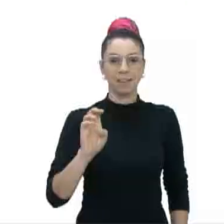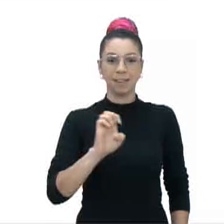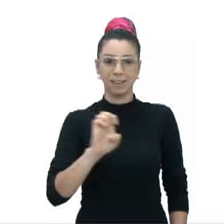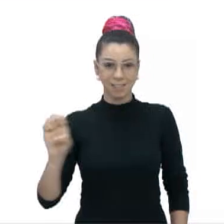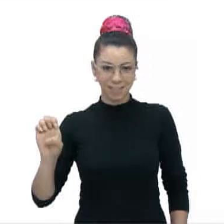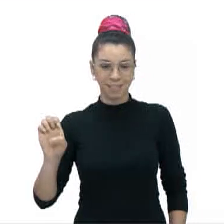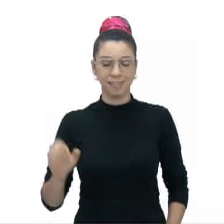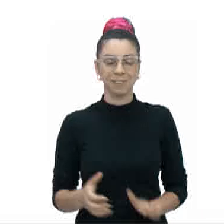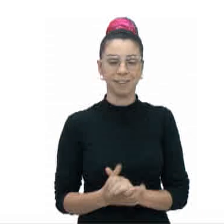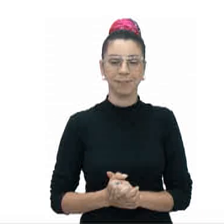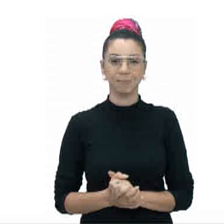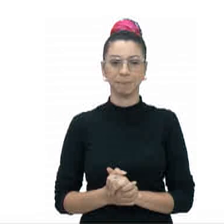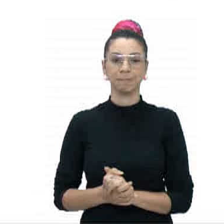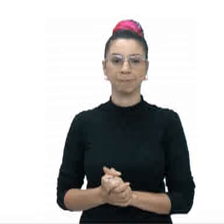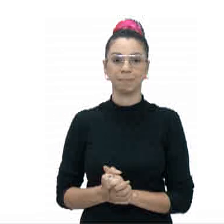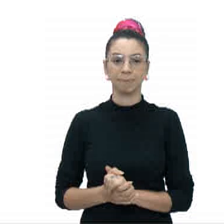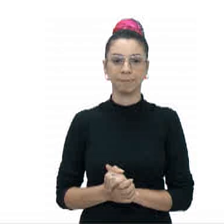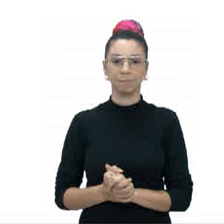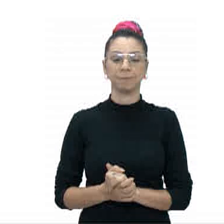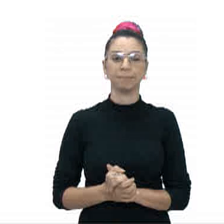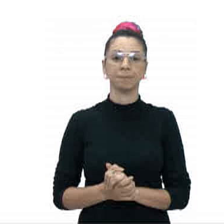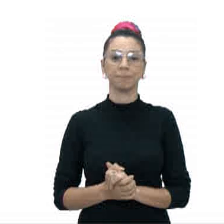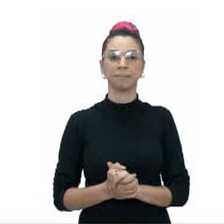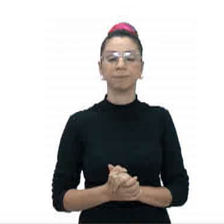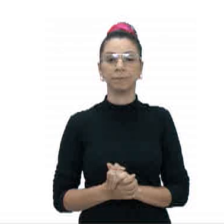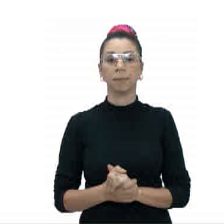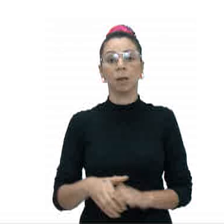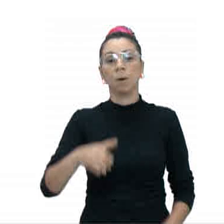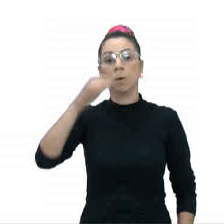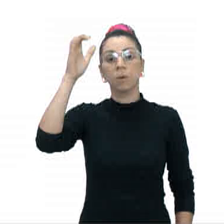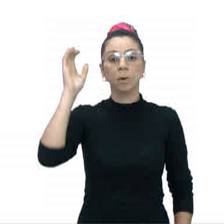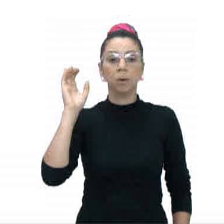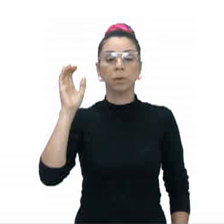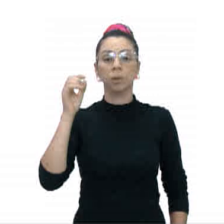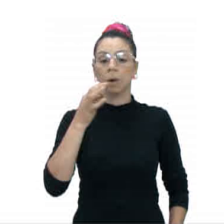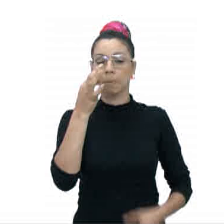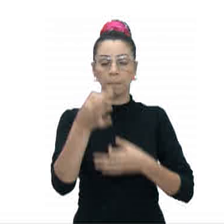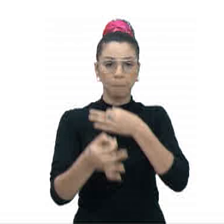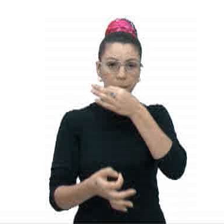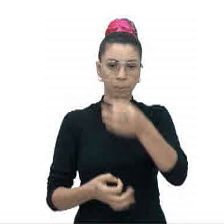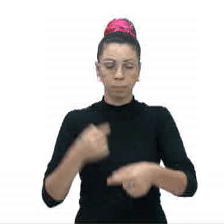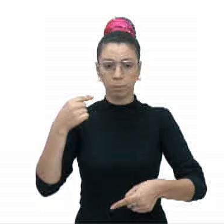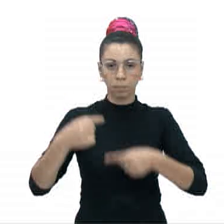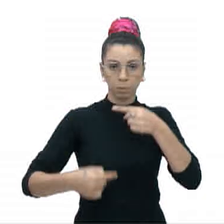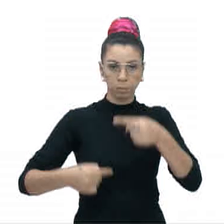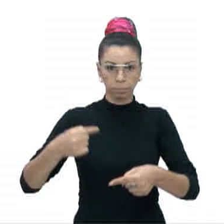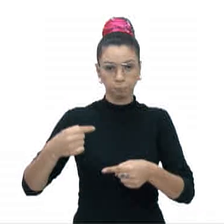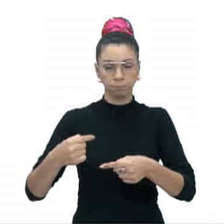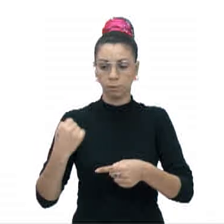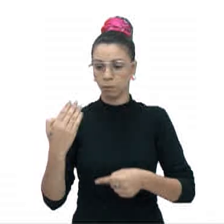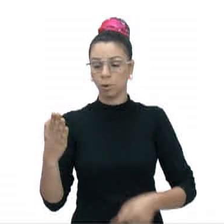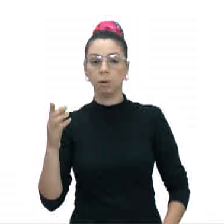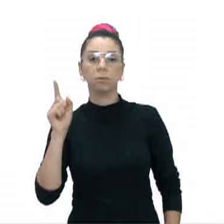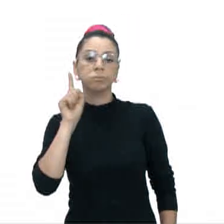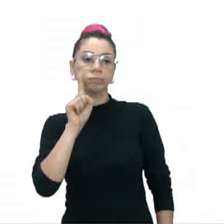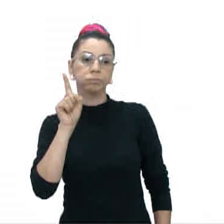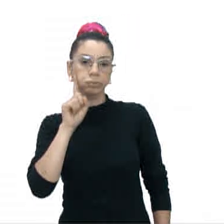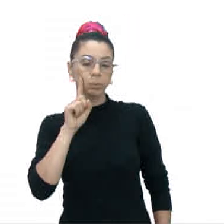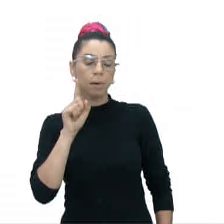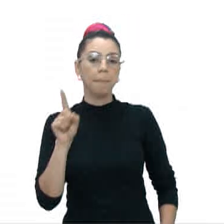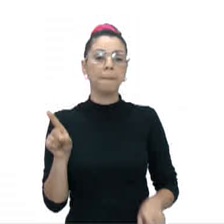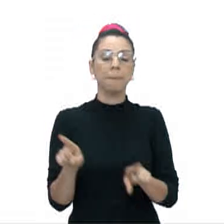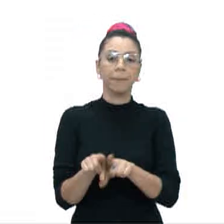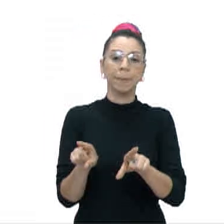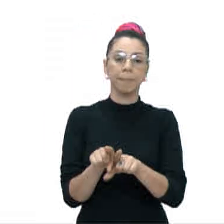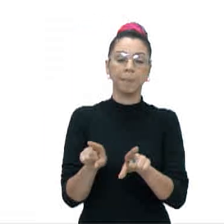Chomsky, filosofia e política. Chomsky é um crítico da política externa do governo norte-americano, mas também sempre tem